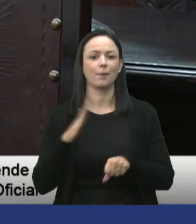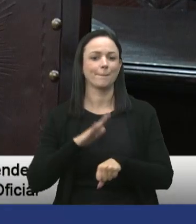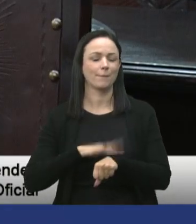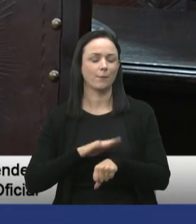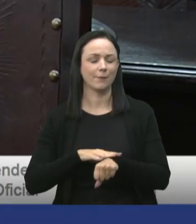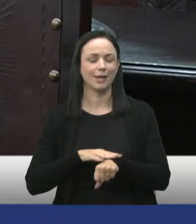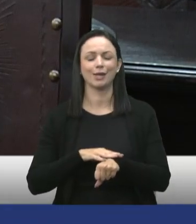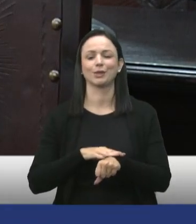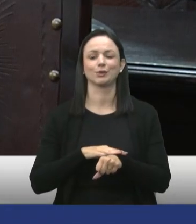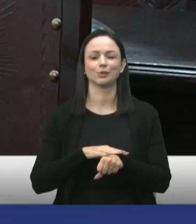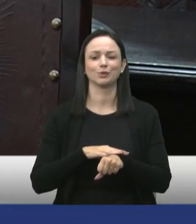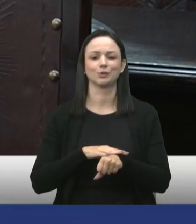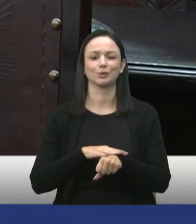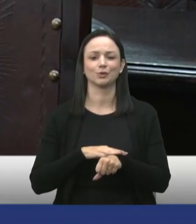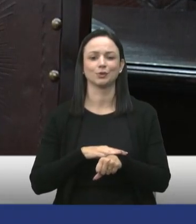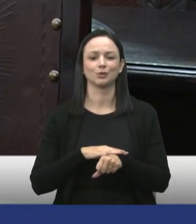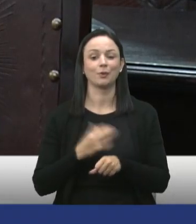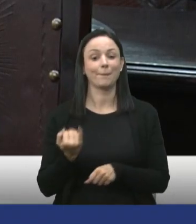tão